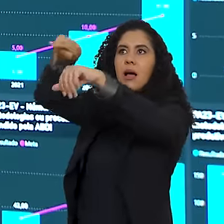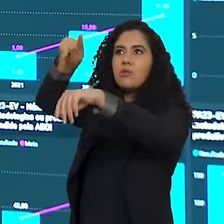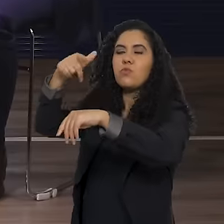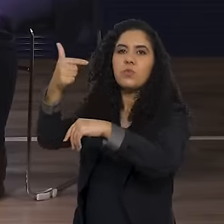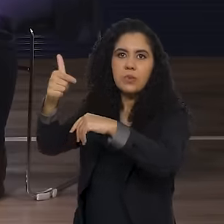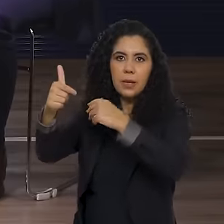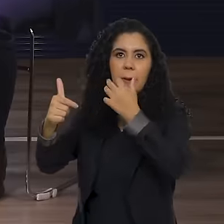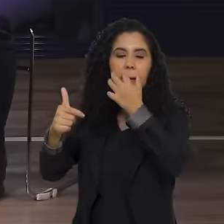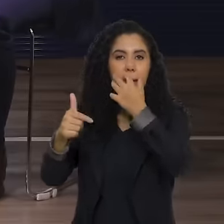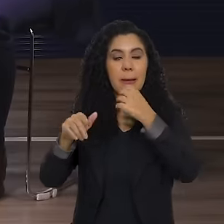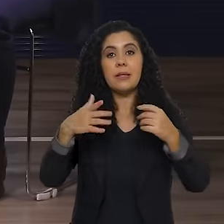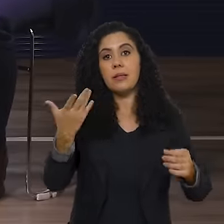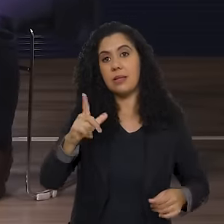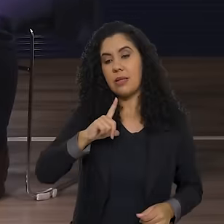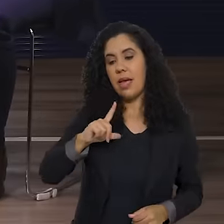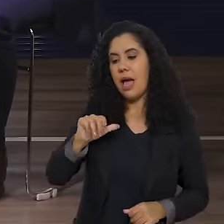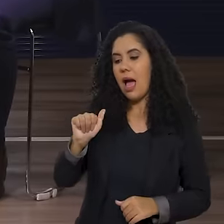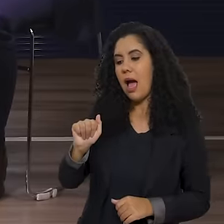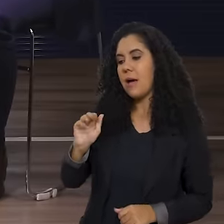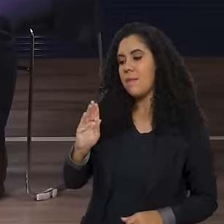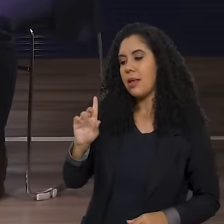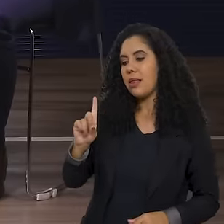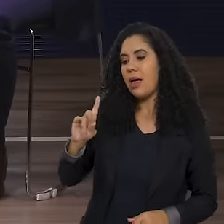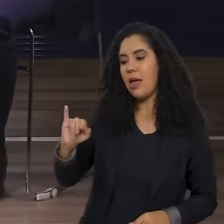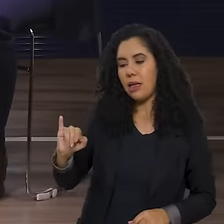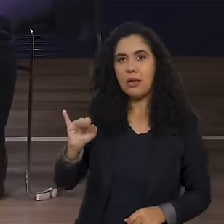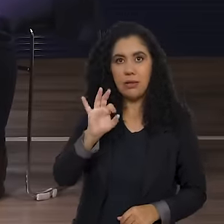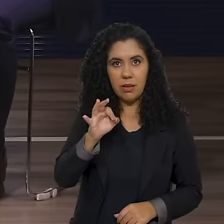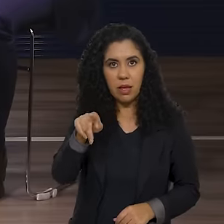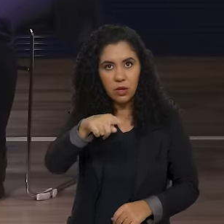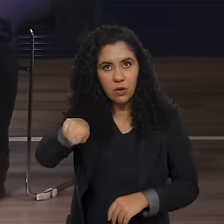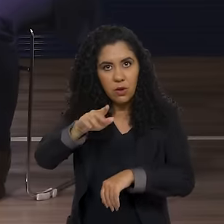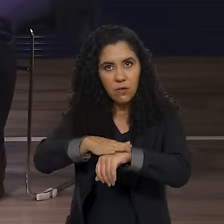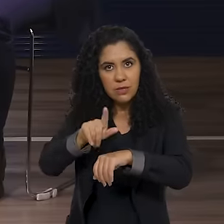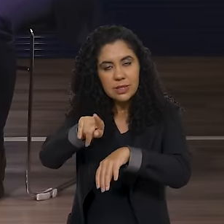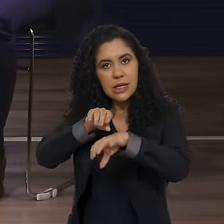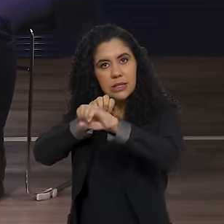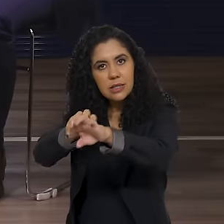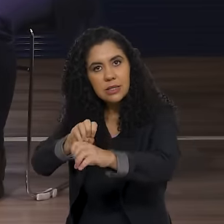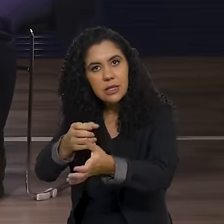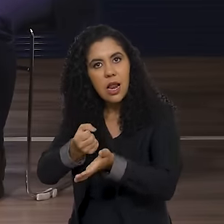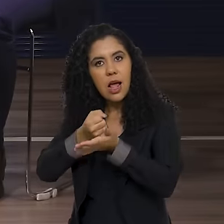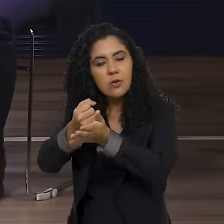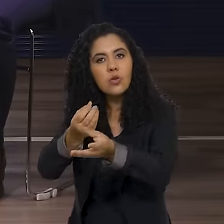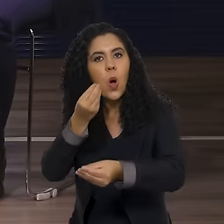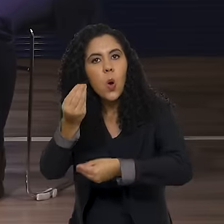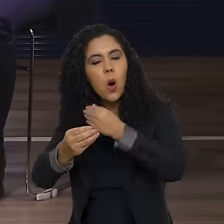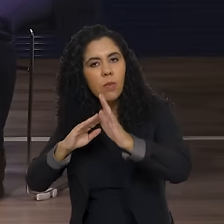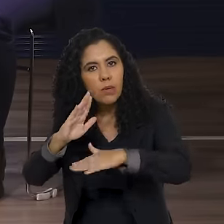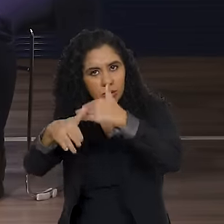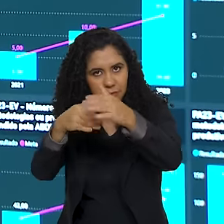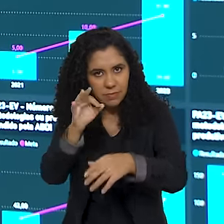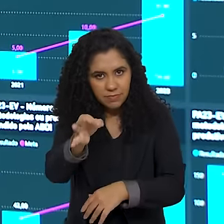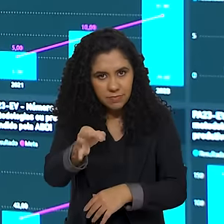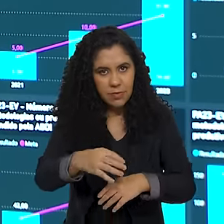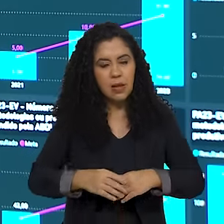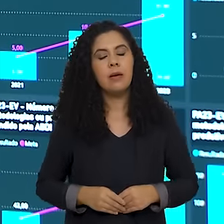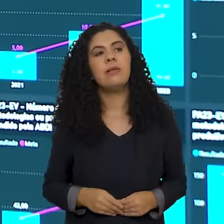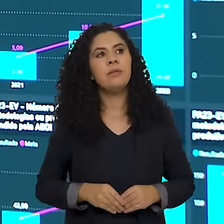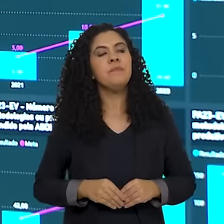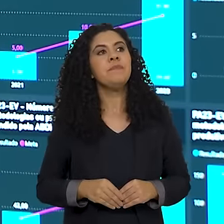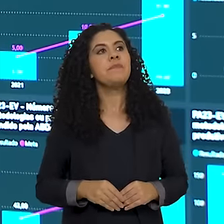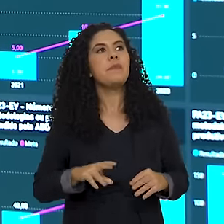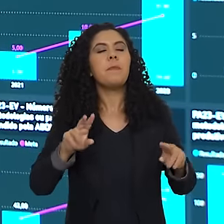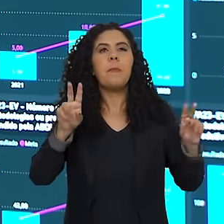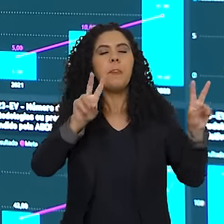entra a ABDI, né? Onde vocês entram e ensinam e ajudam nessa evolução, vamos dizer assim, né? Entre